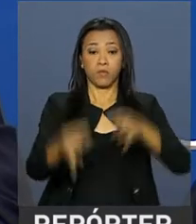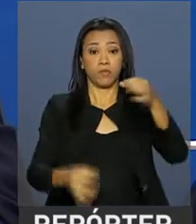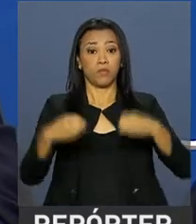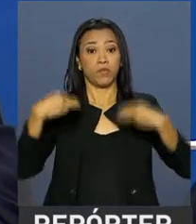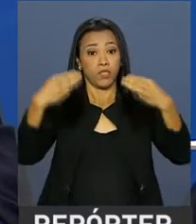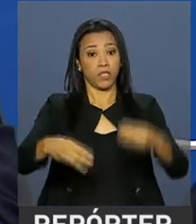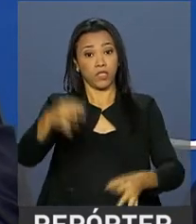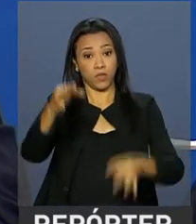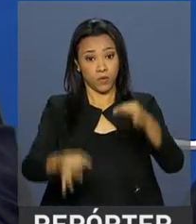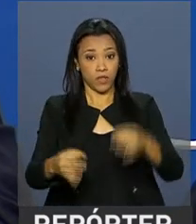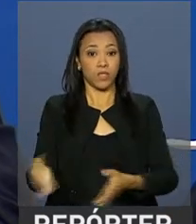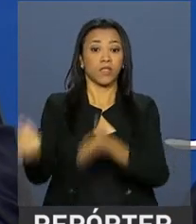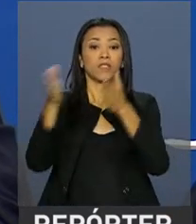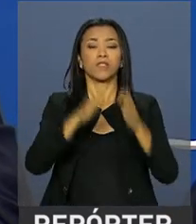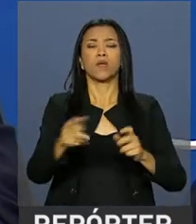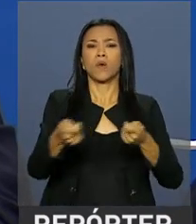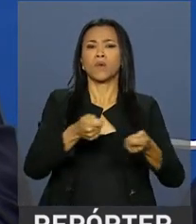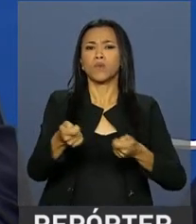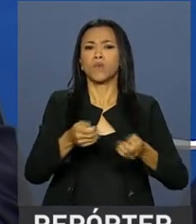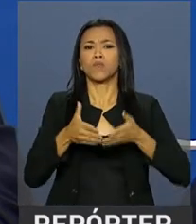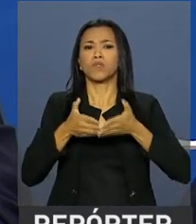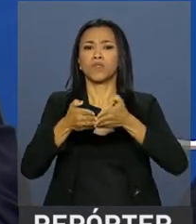portos terminais